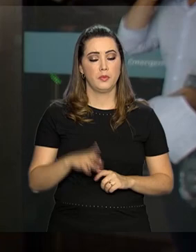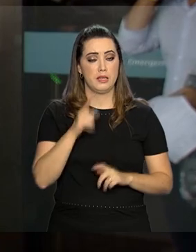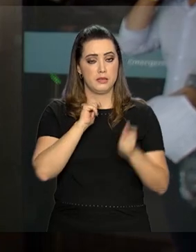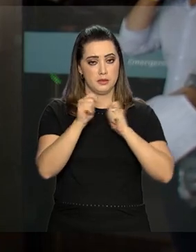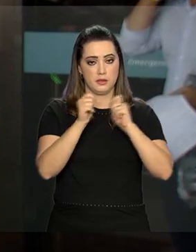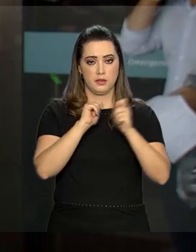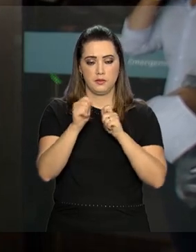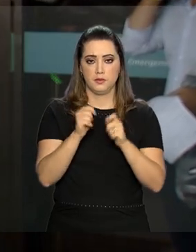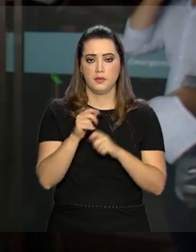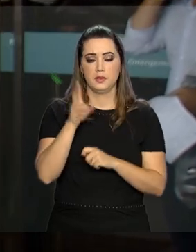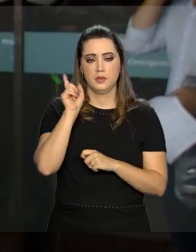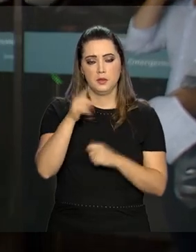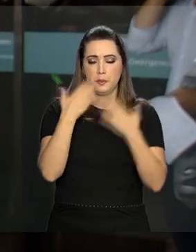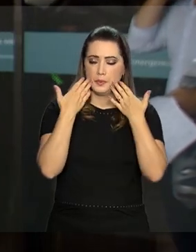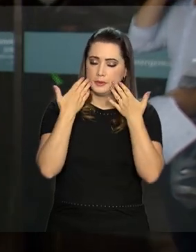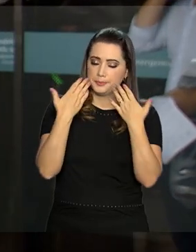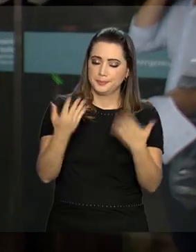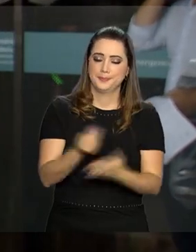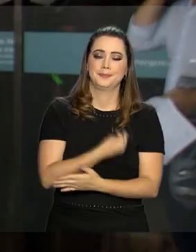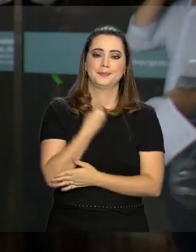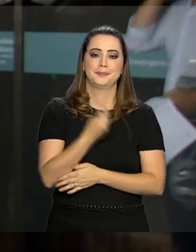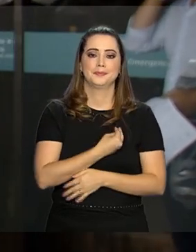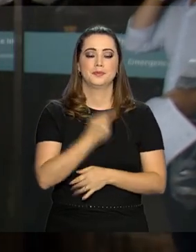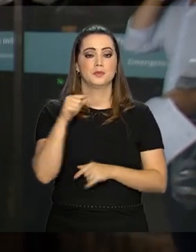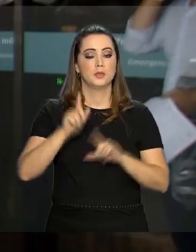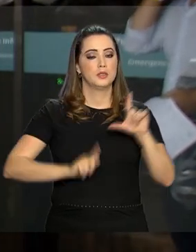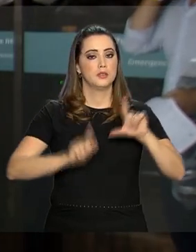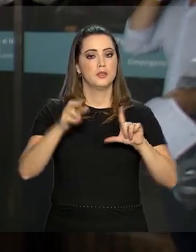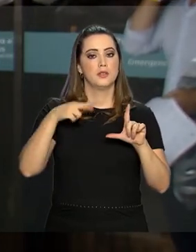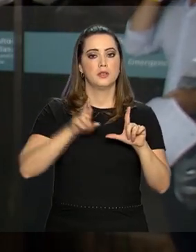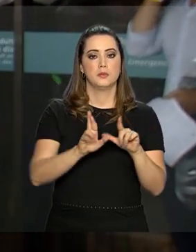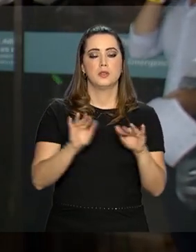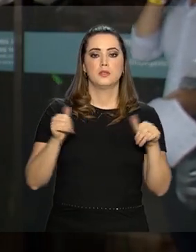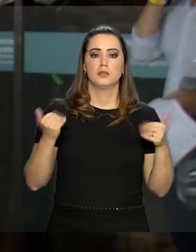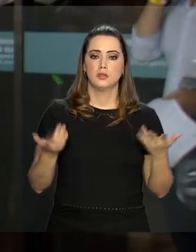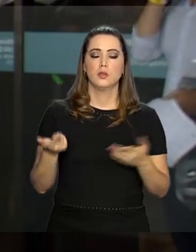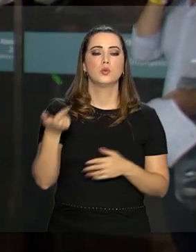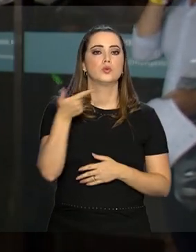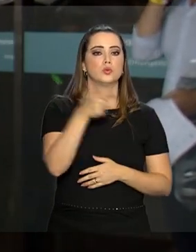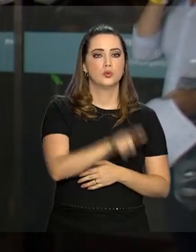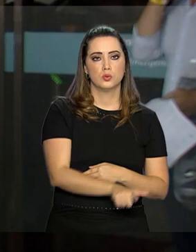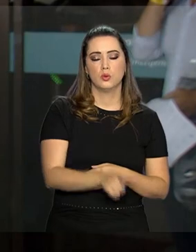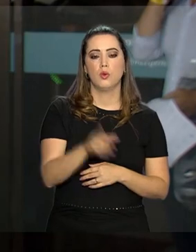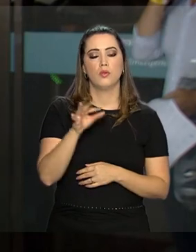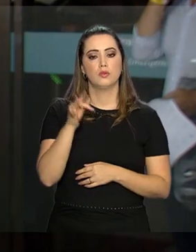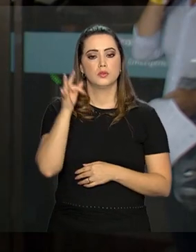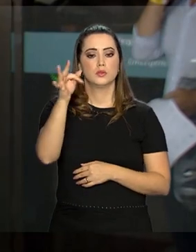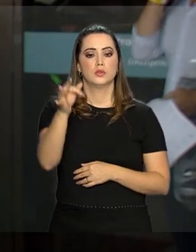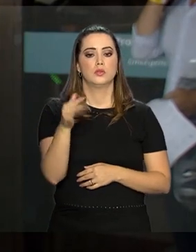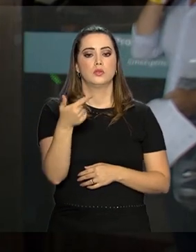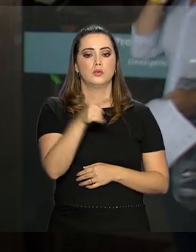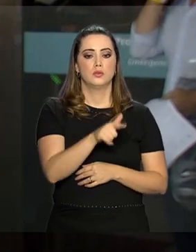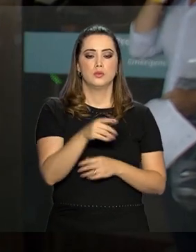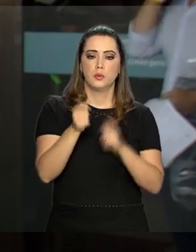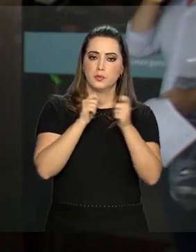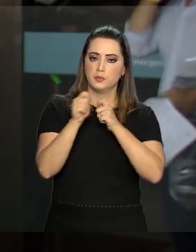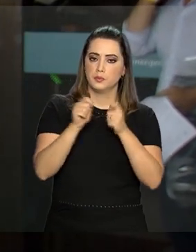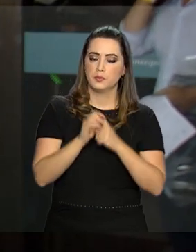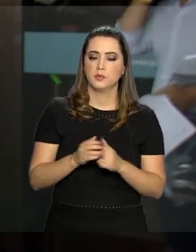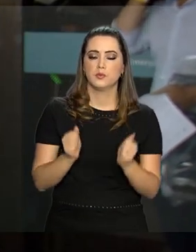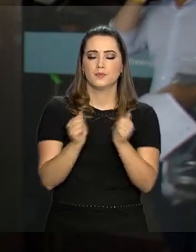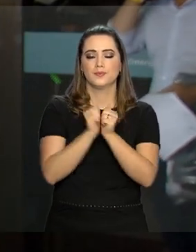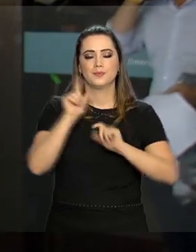entrevista coletiva será transmitida ao vivo aqui pela NBR. Portanto, voltamos logo mais com essa